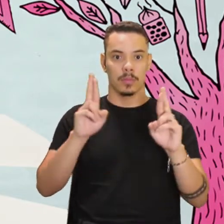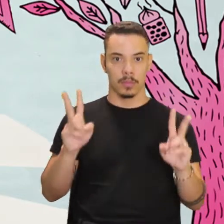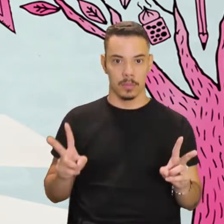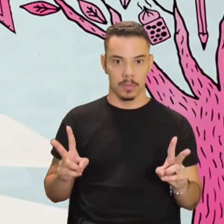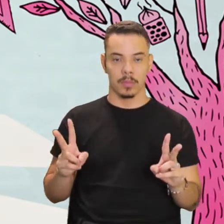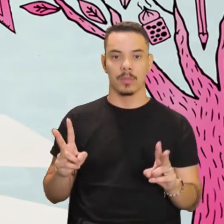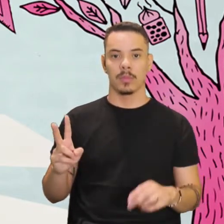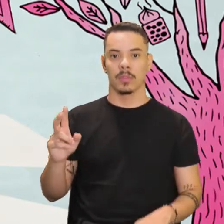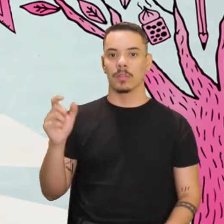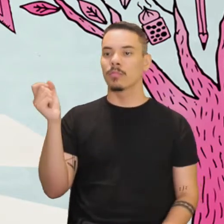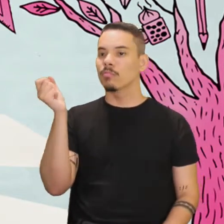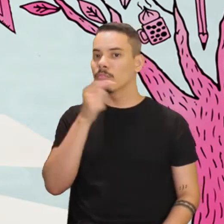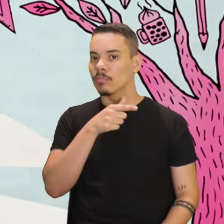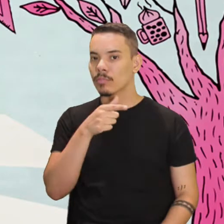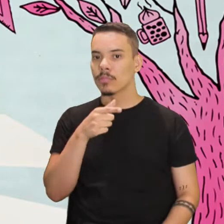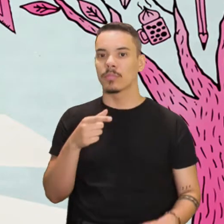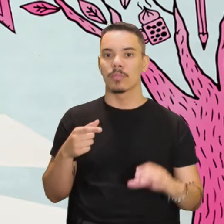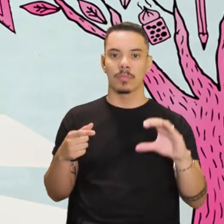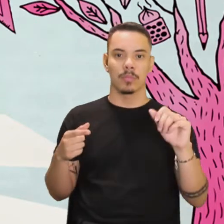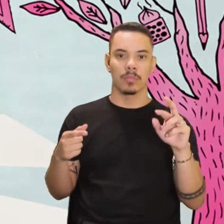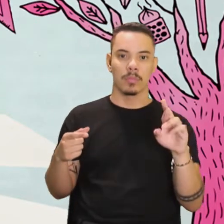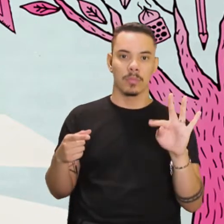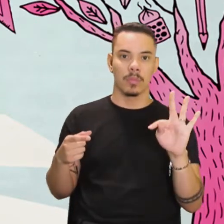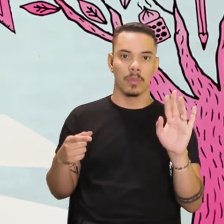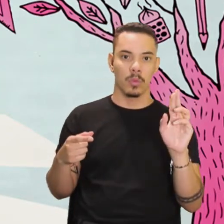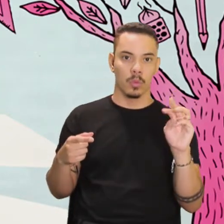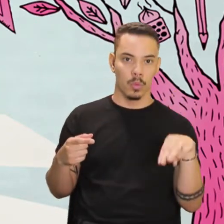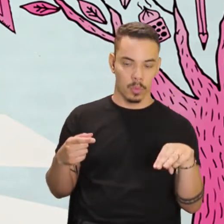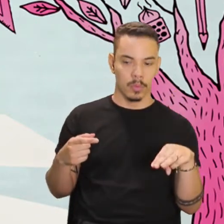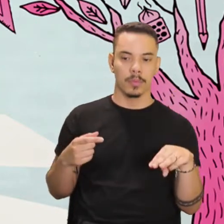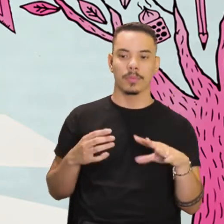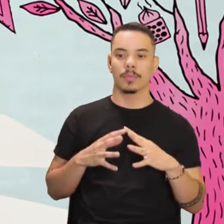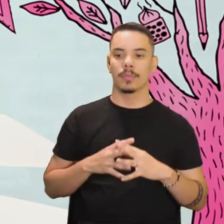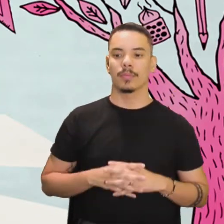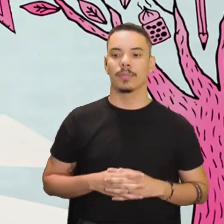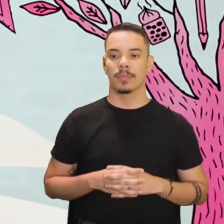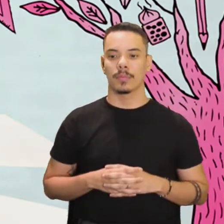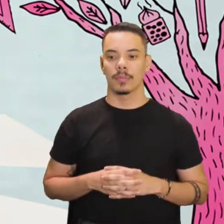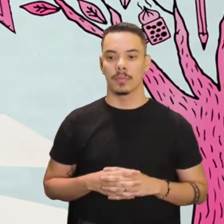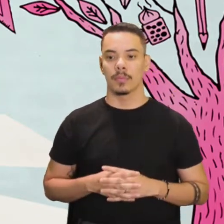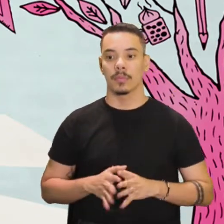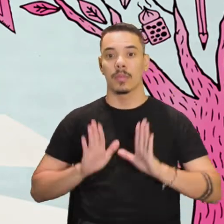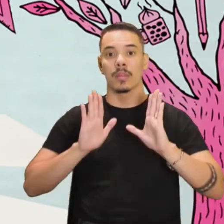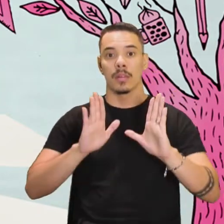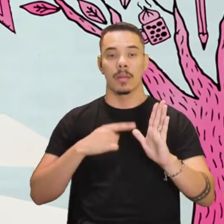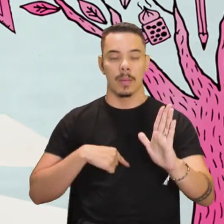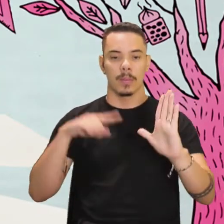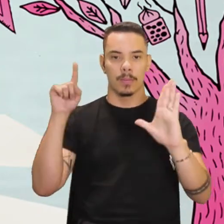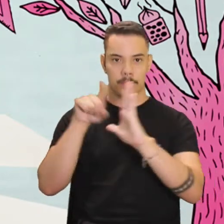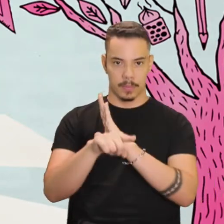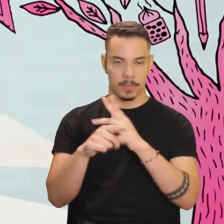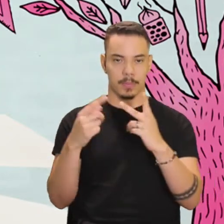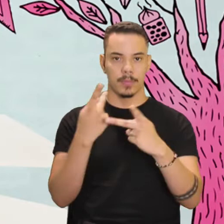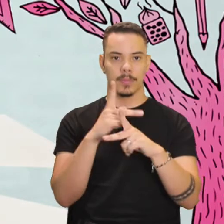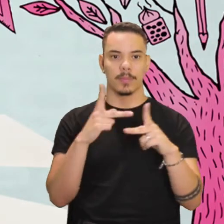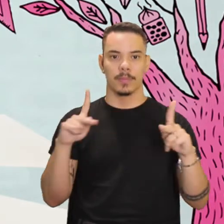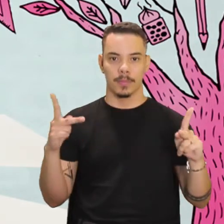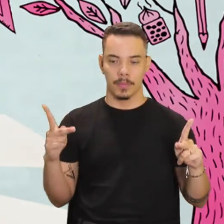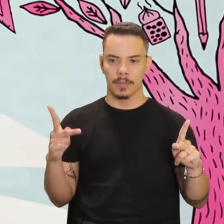charge e cartoon amadinhos Pergunta a vocês